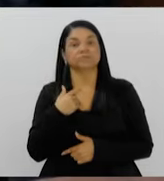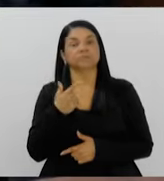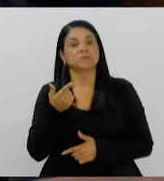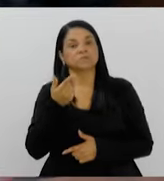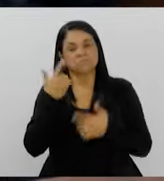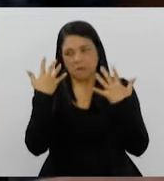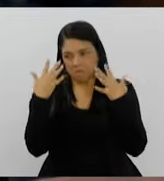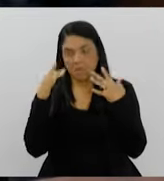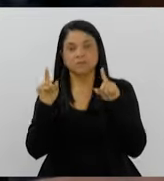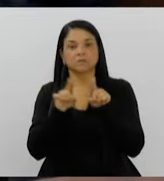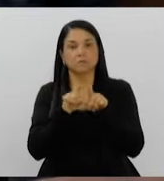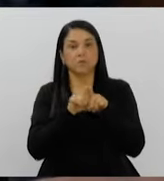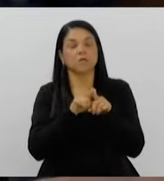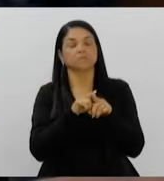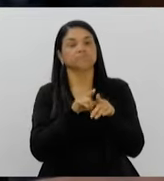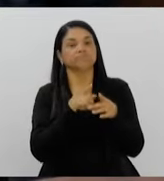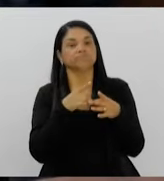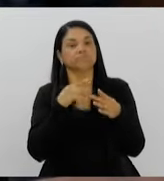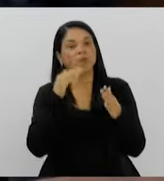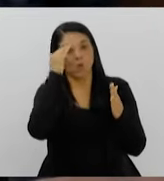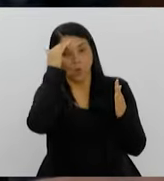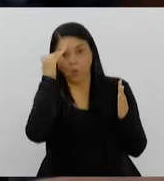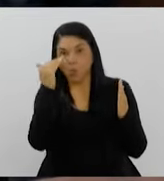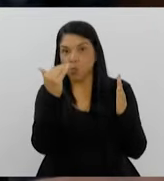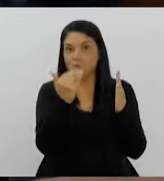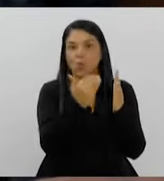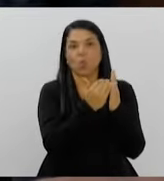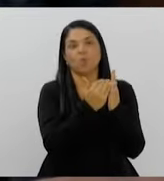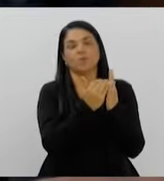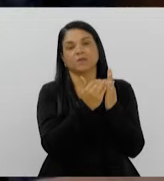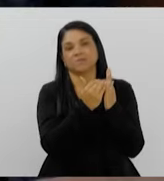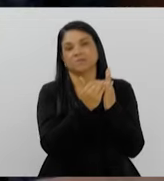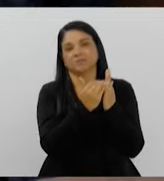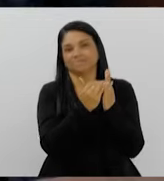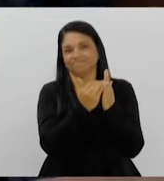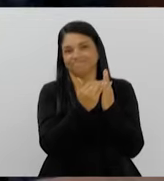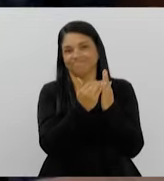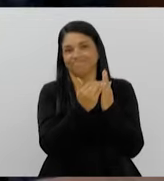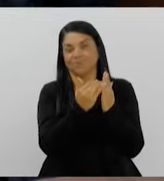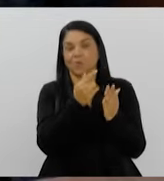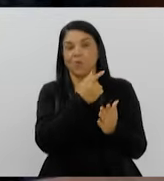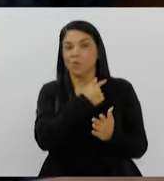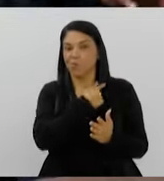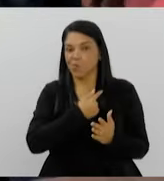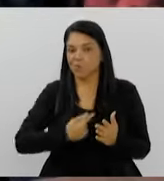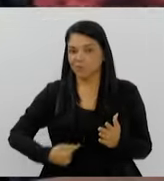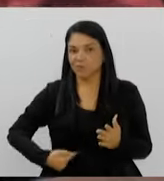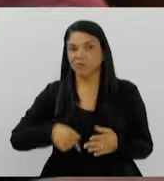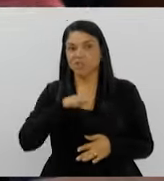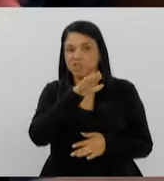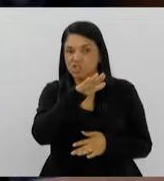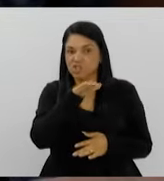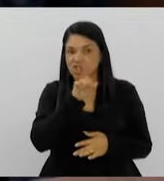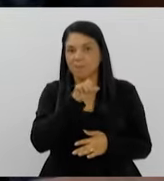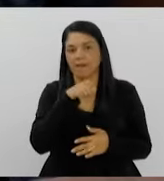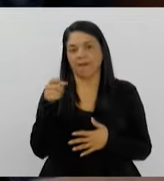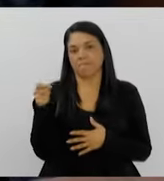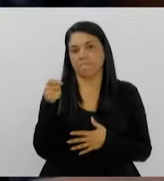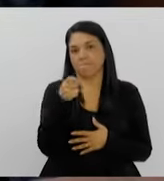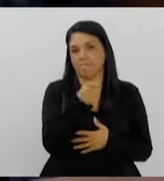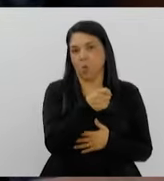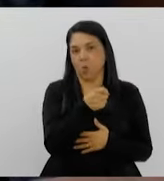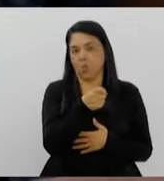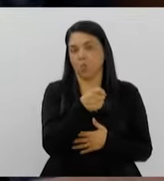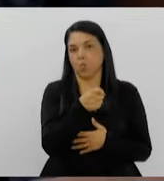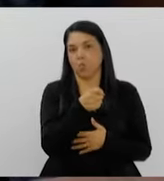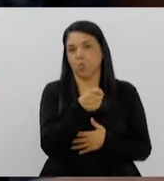segunda etapa vamos fazer o cumpra-se o cumpra-se porque o governador tem que chamar mesmo respeitar